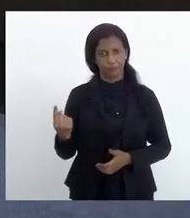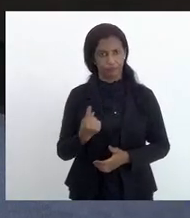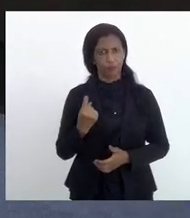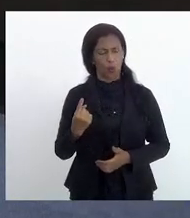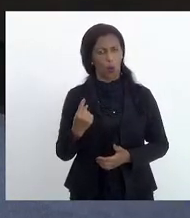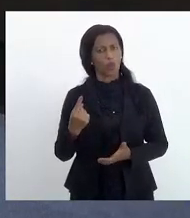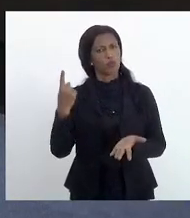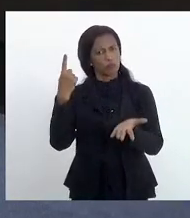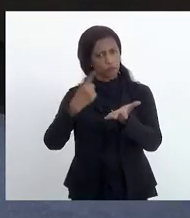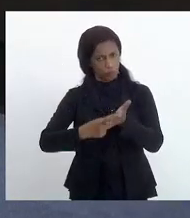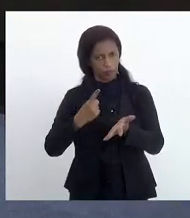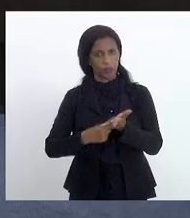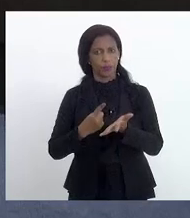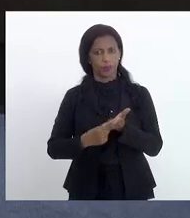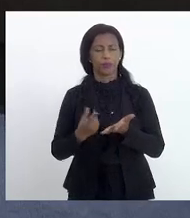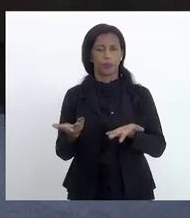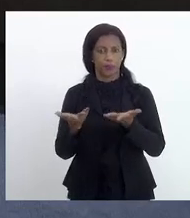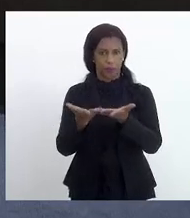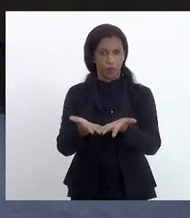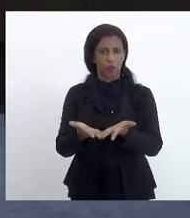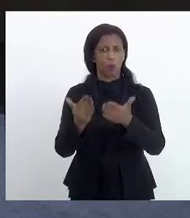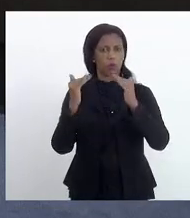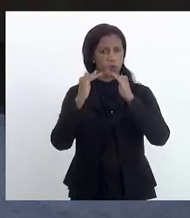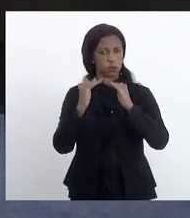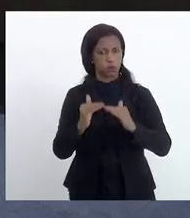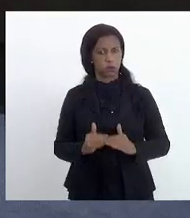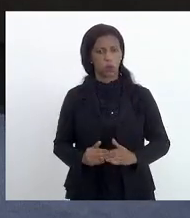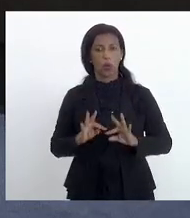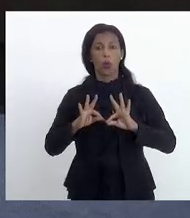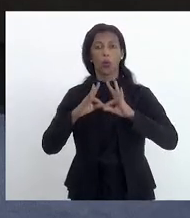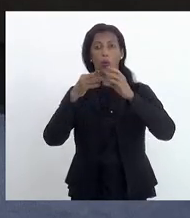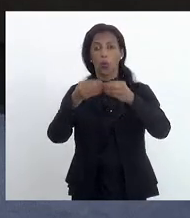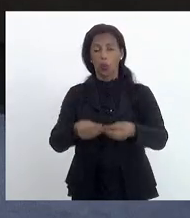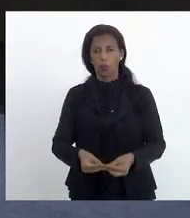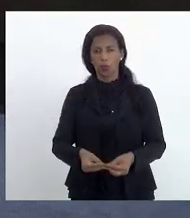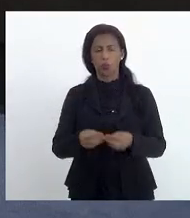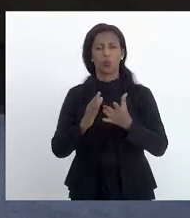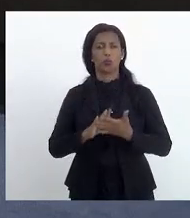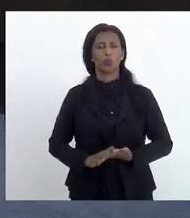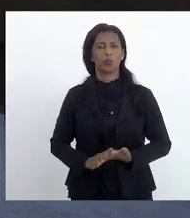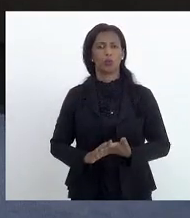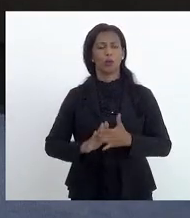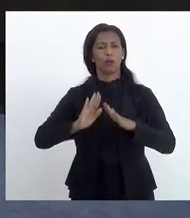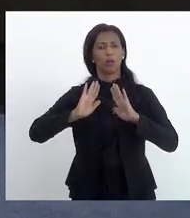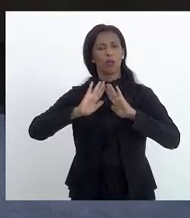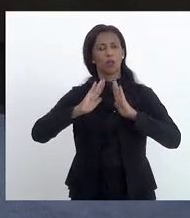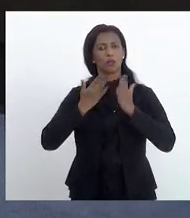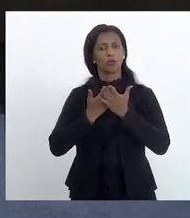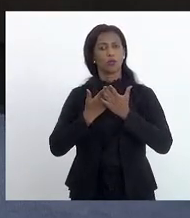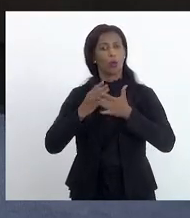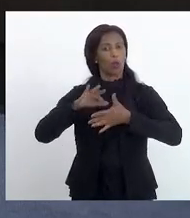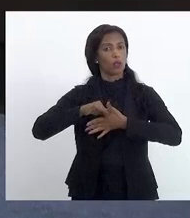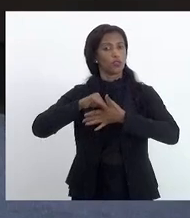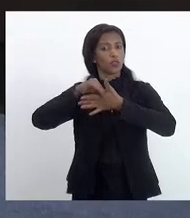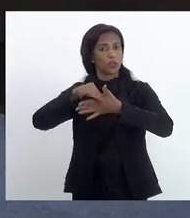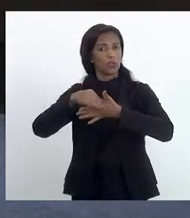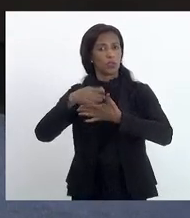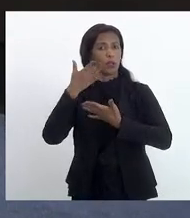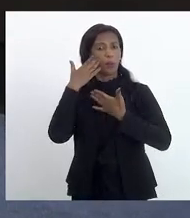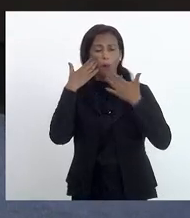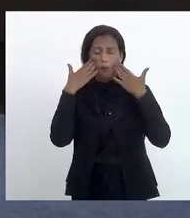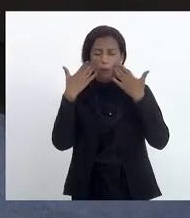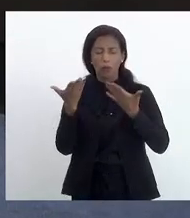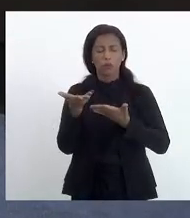Nós estamos de acordo aí com os procedimentos acordados no Colégio de Líderes, apresentado por Vossa